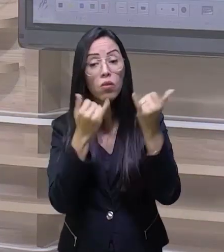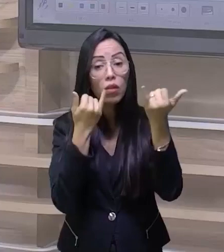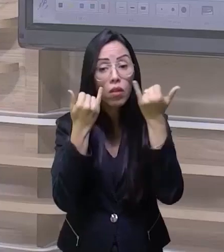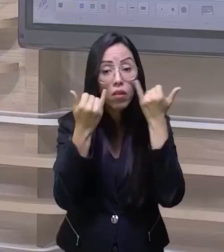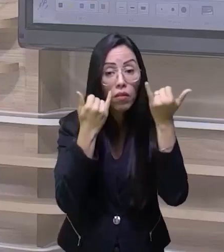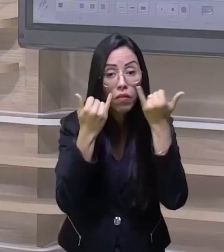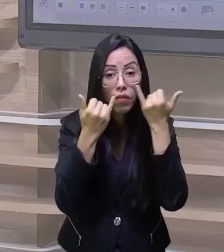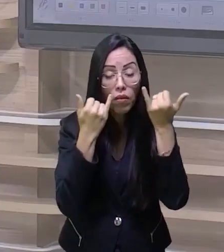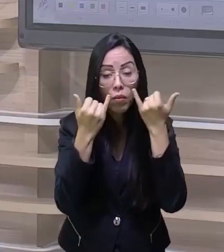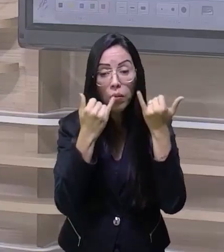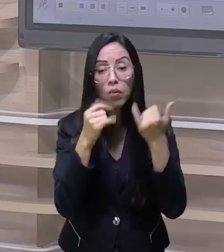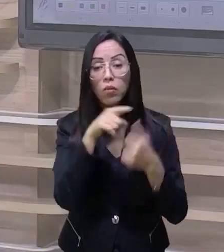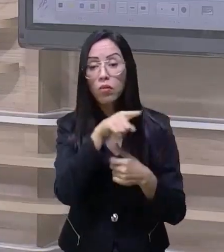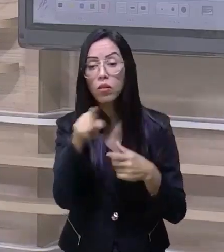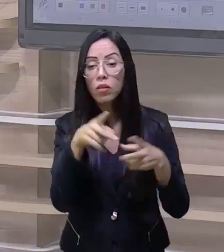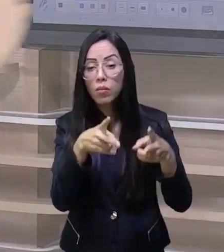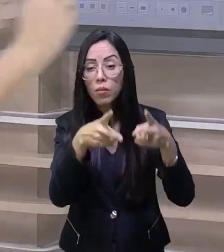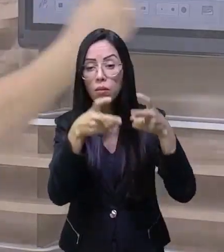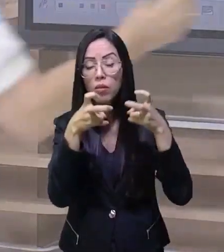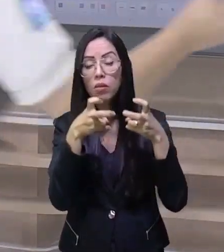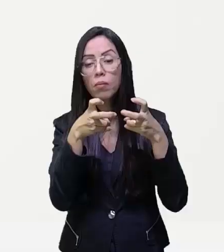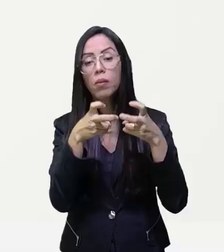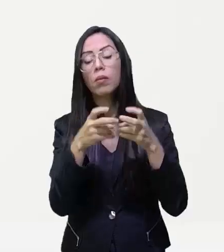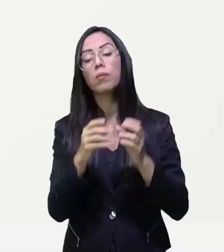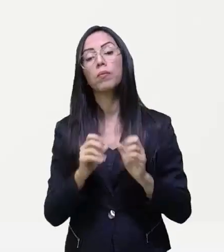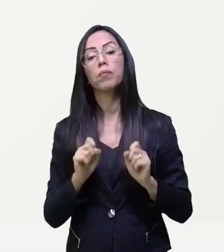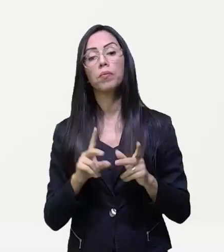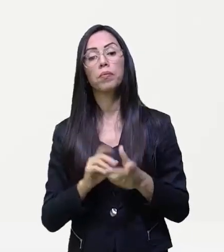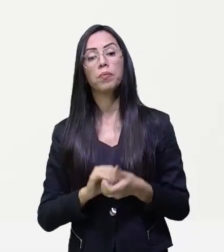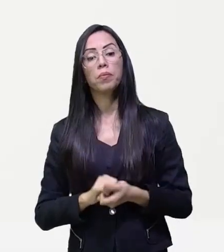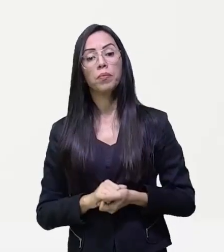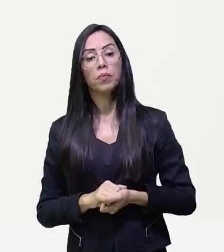informativo. Vocês perceberam? Vamos avançar aqui.